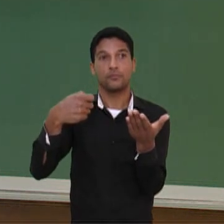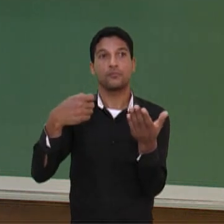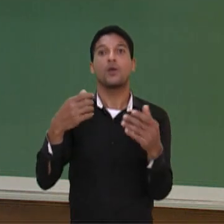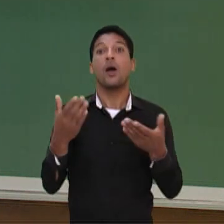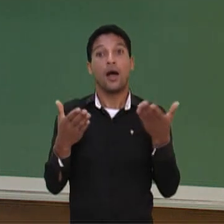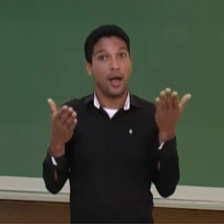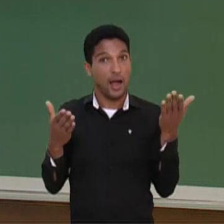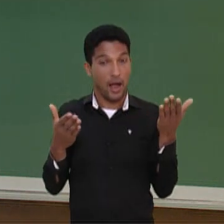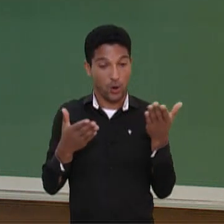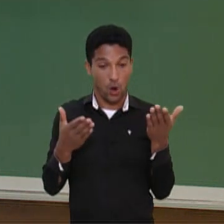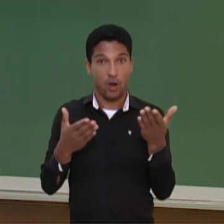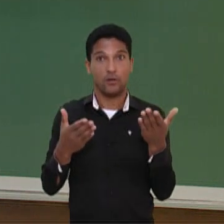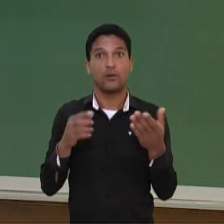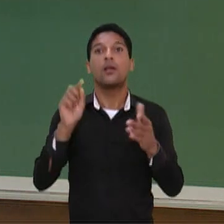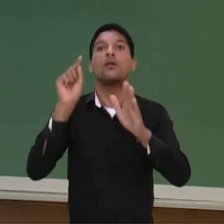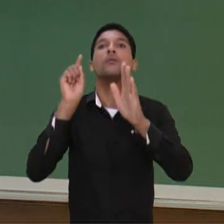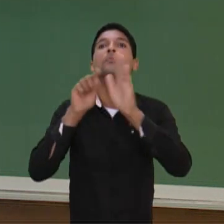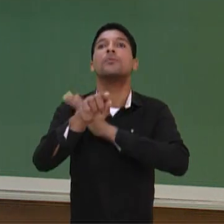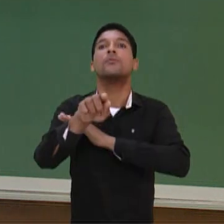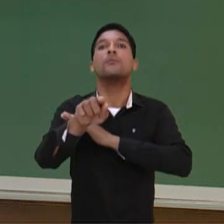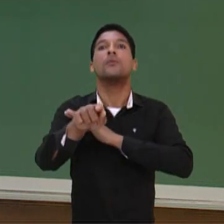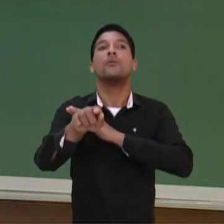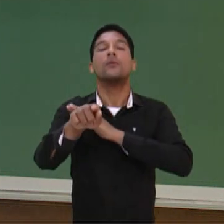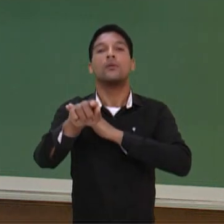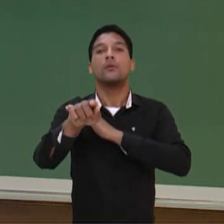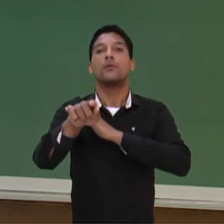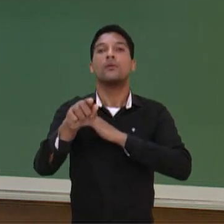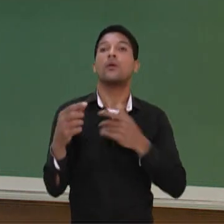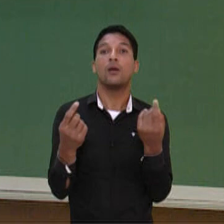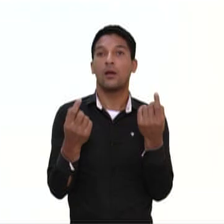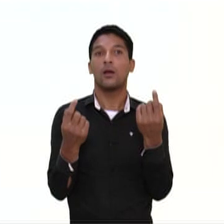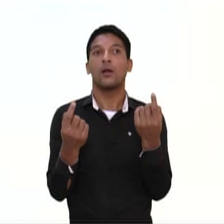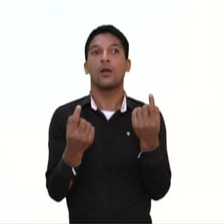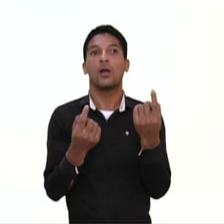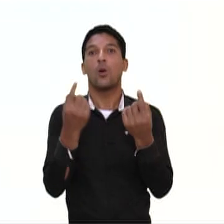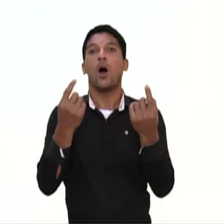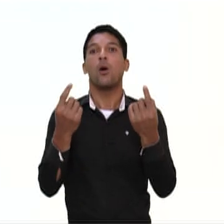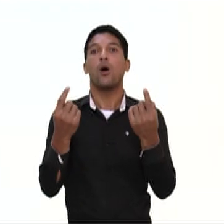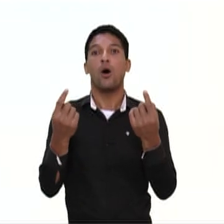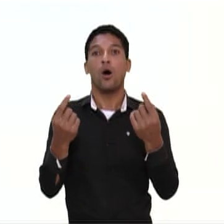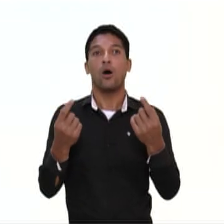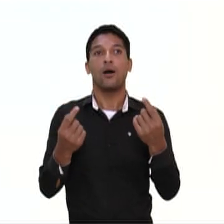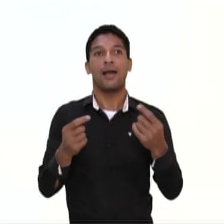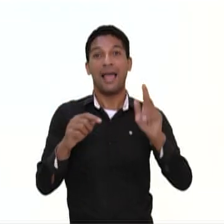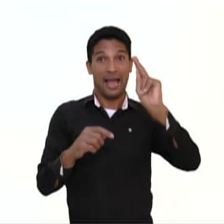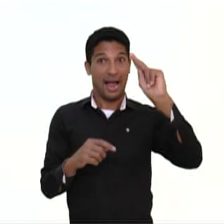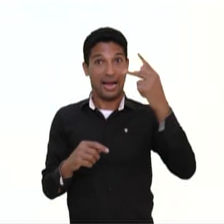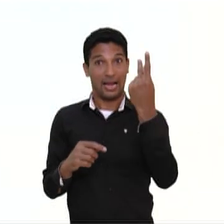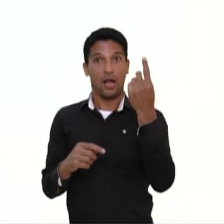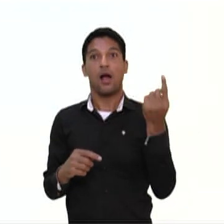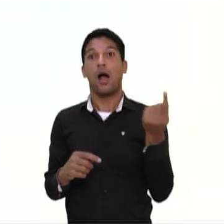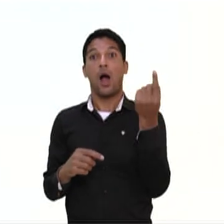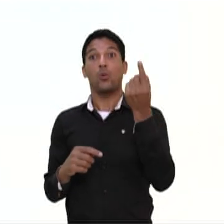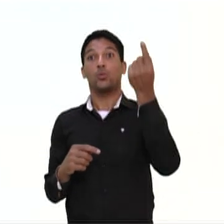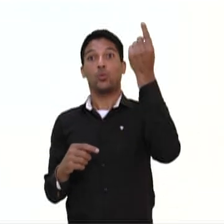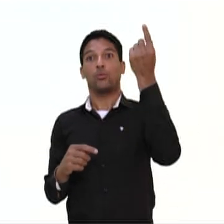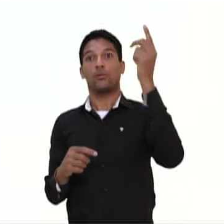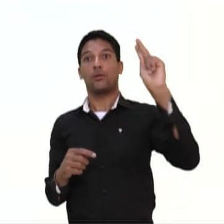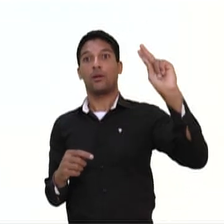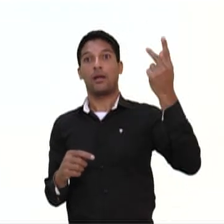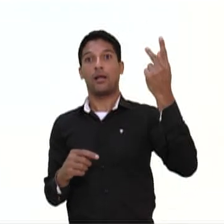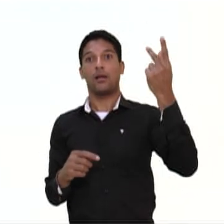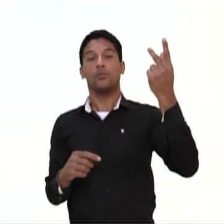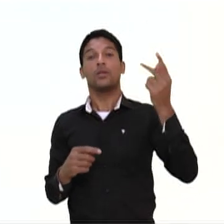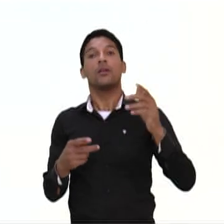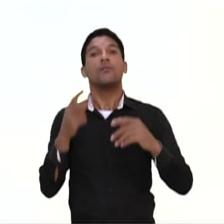agora eu faço o questionamento para vocês, né? Qual a medida da altura H em metros indicada na